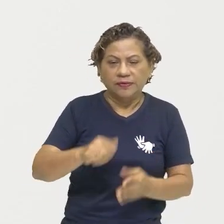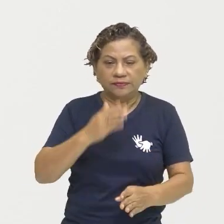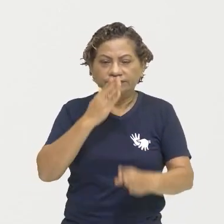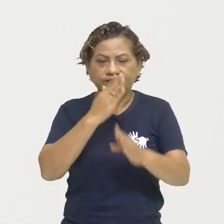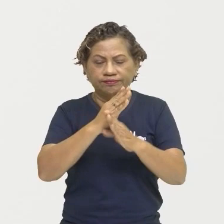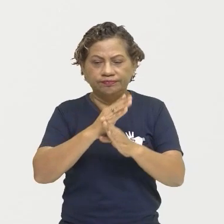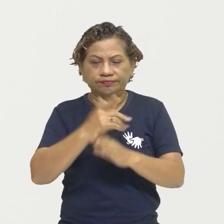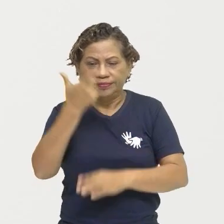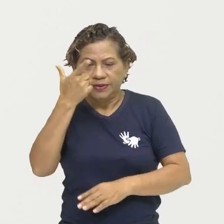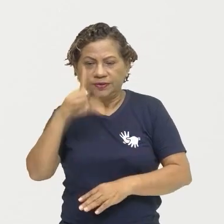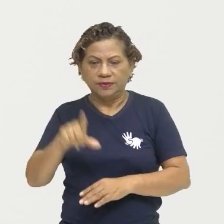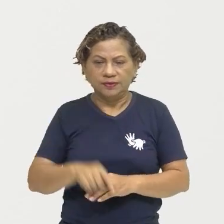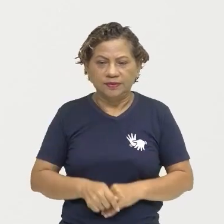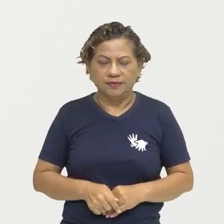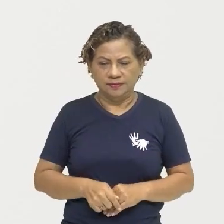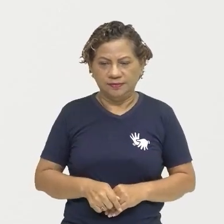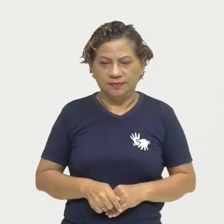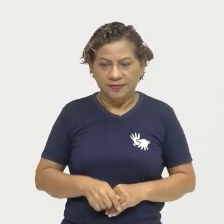mídia, vírgula,